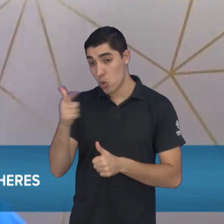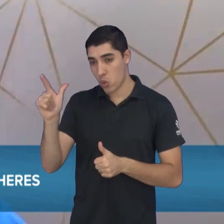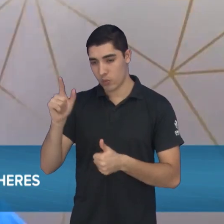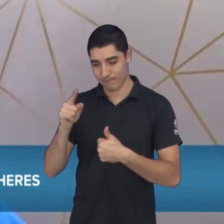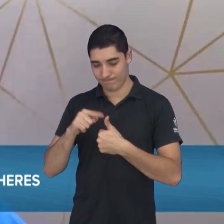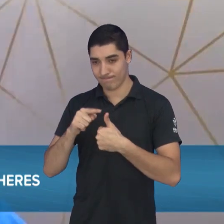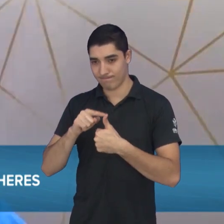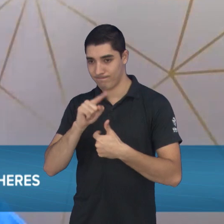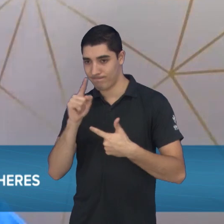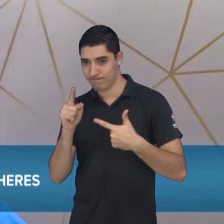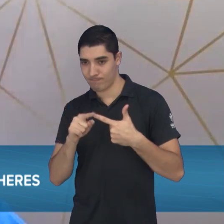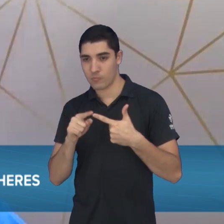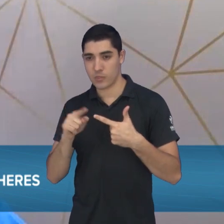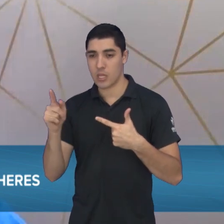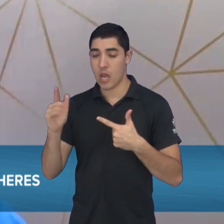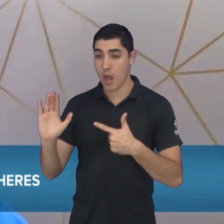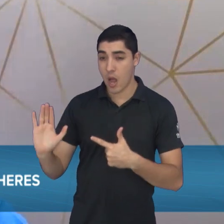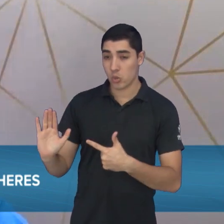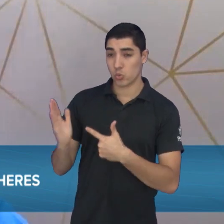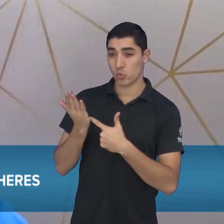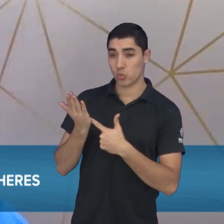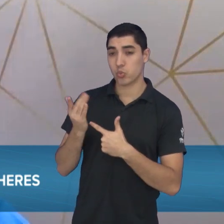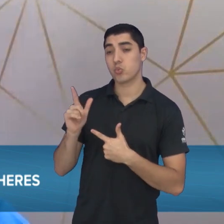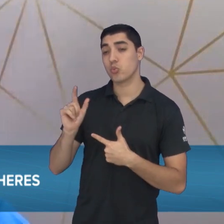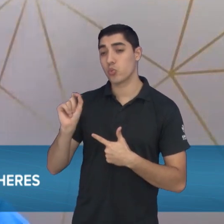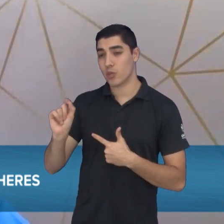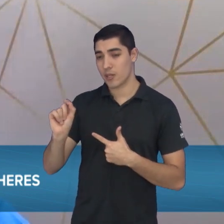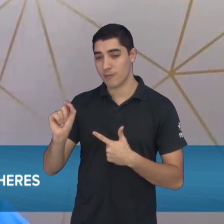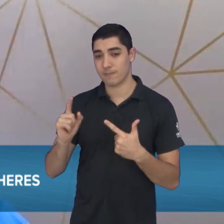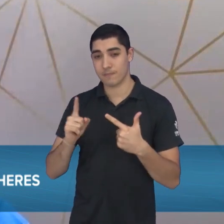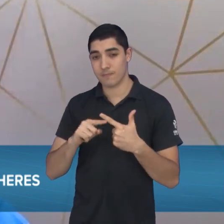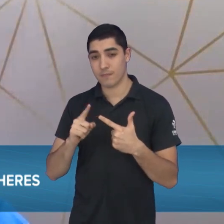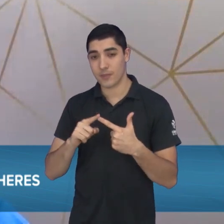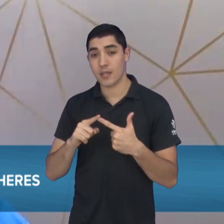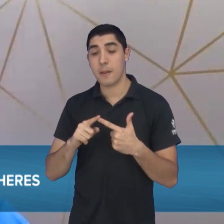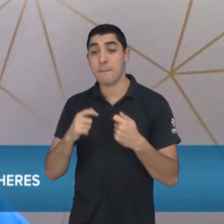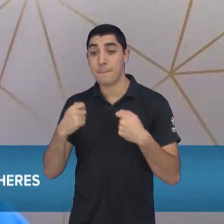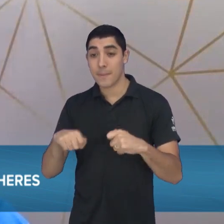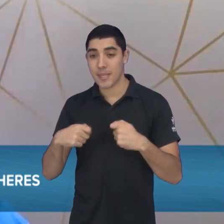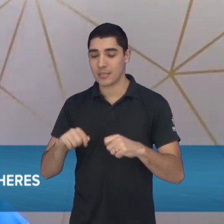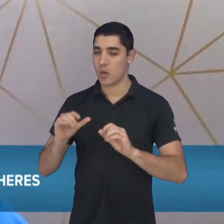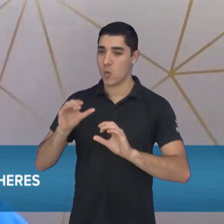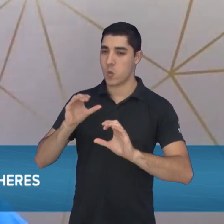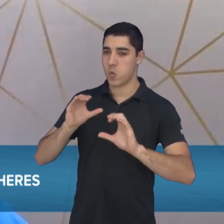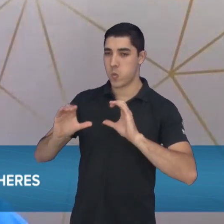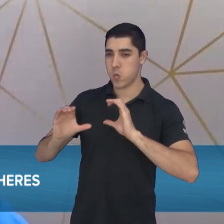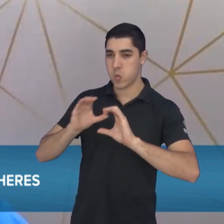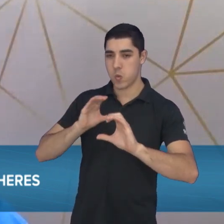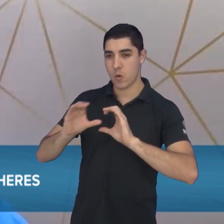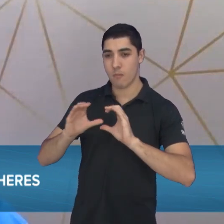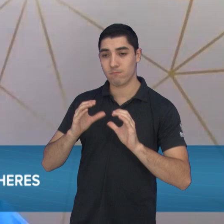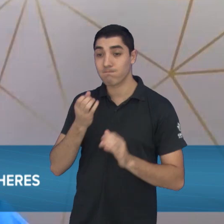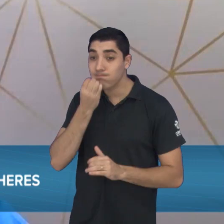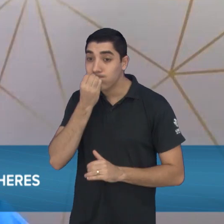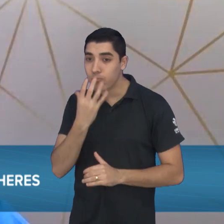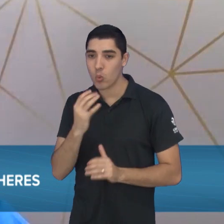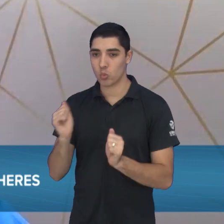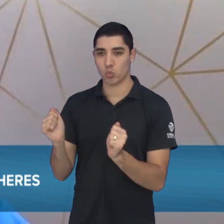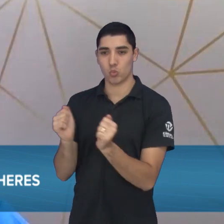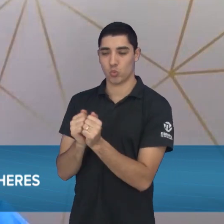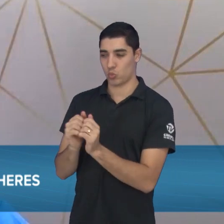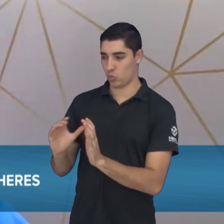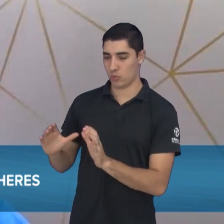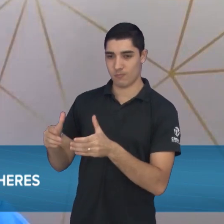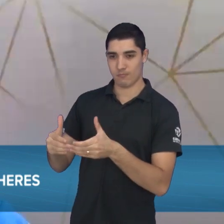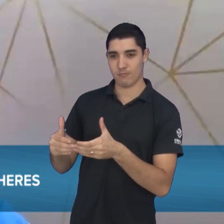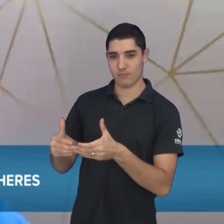ajuda nisso que você está falando, eu anotei aqui, é você ter uma boa comunicação com os envolvidos.